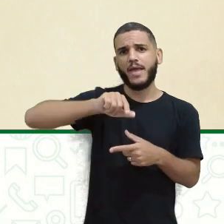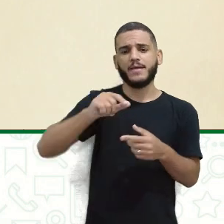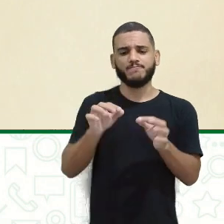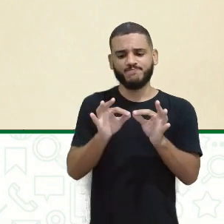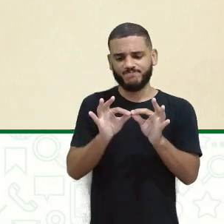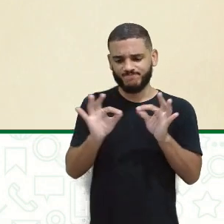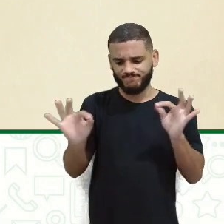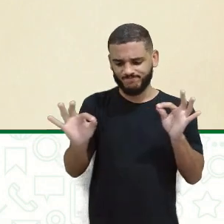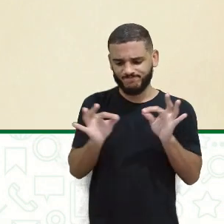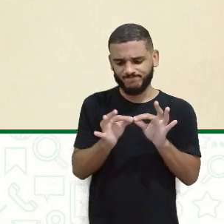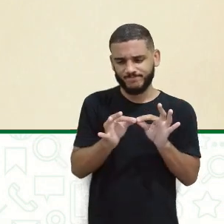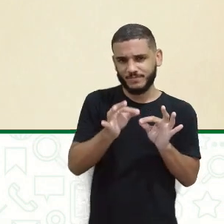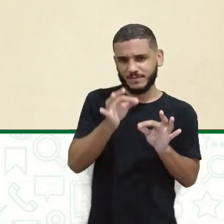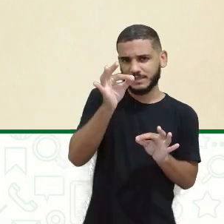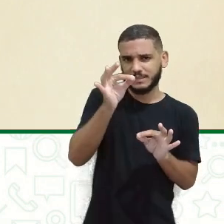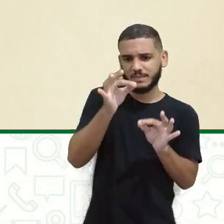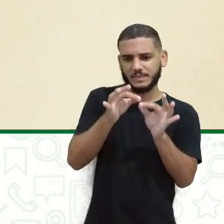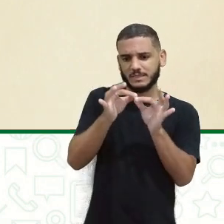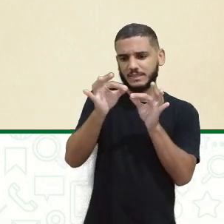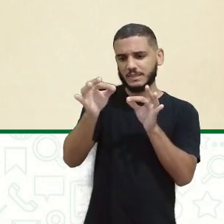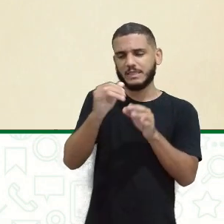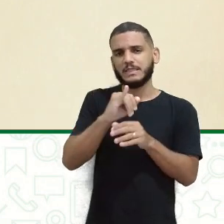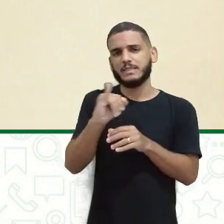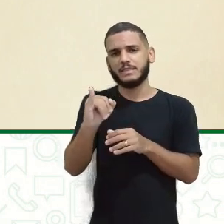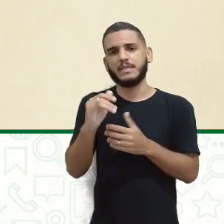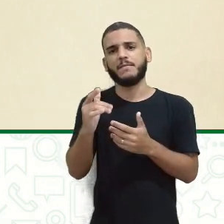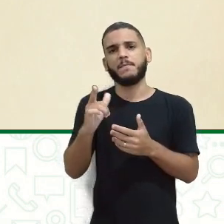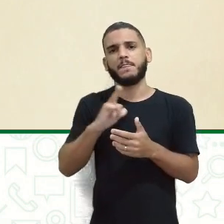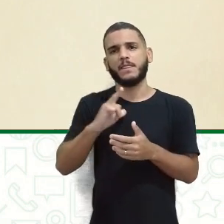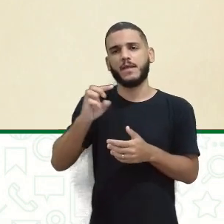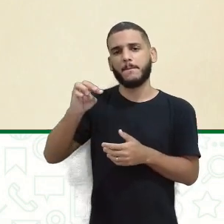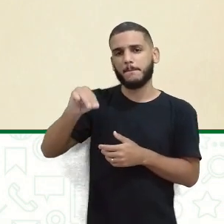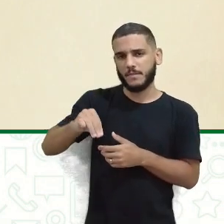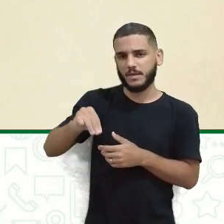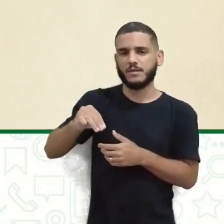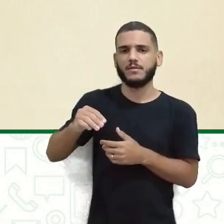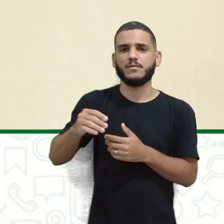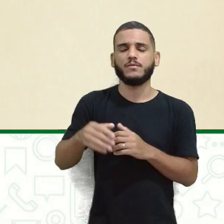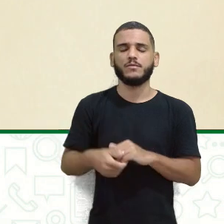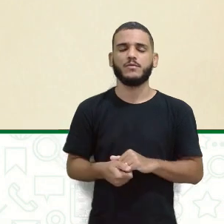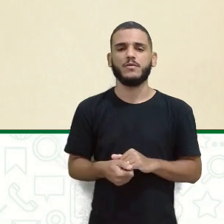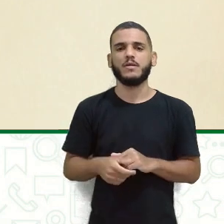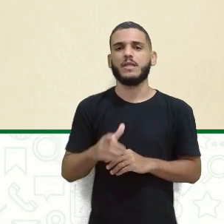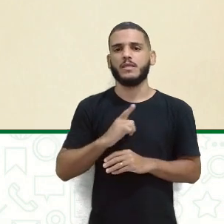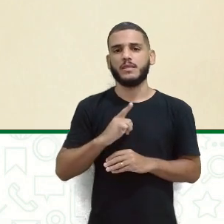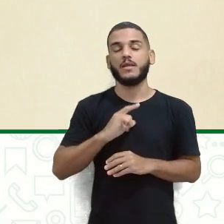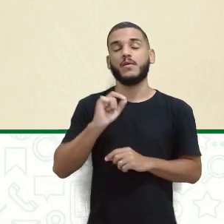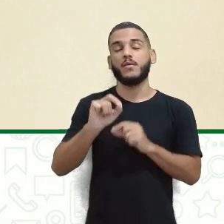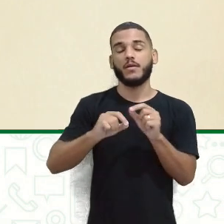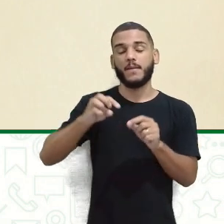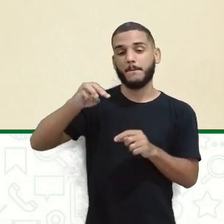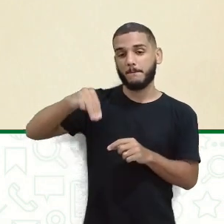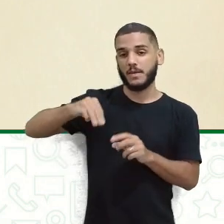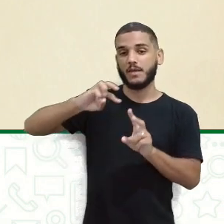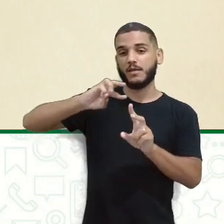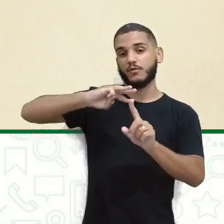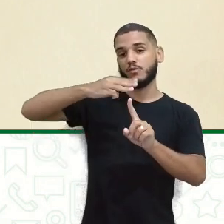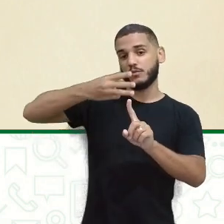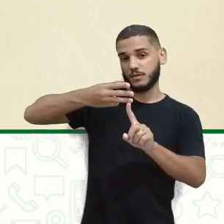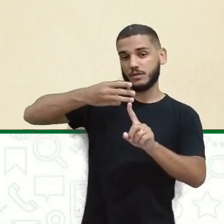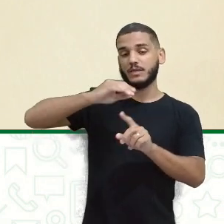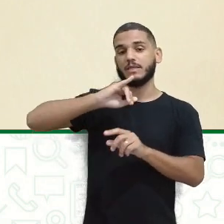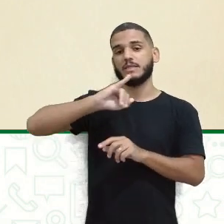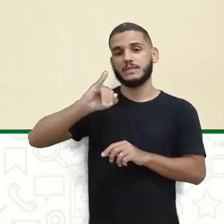cubo, né? Se o cubo está medido em metro, eu vou ter metro cúbico. Se ele